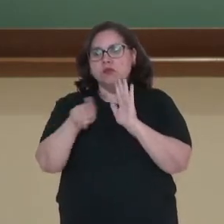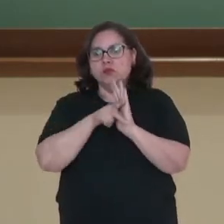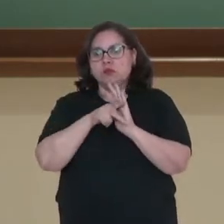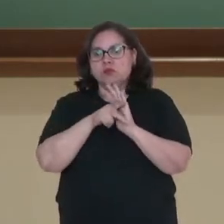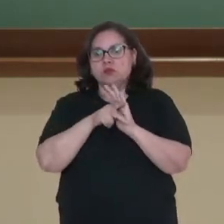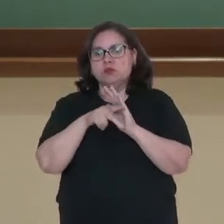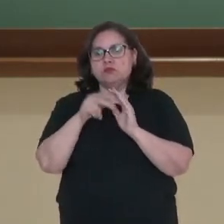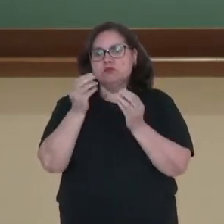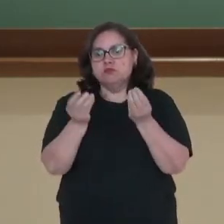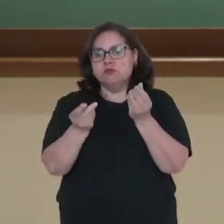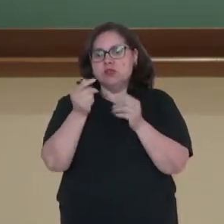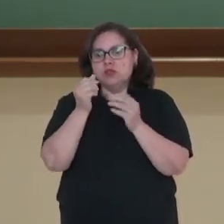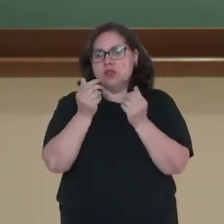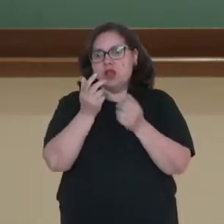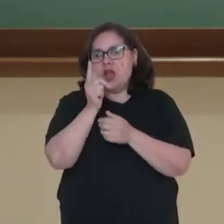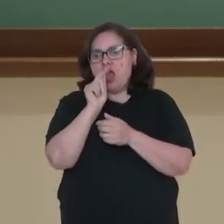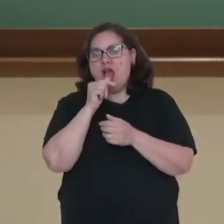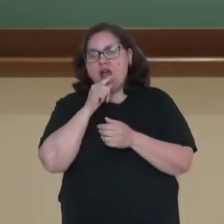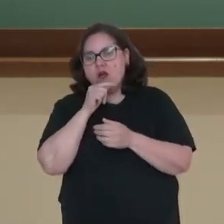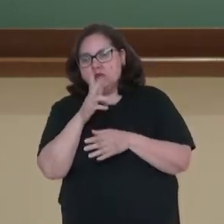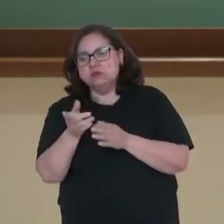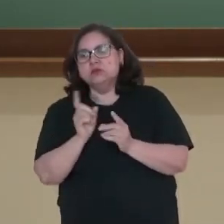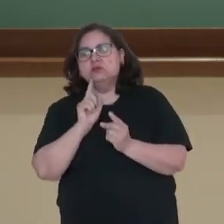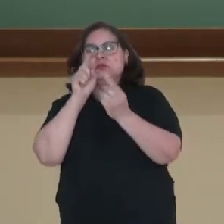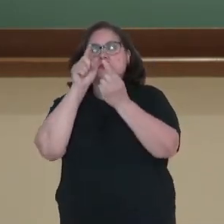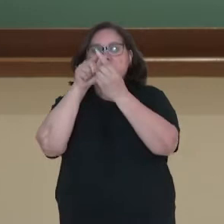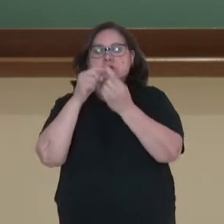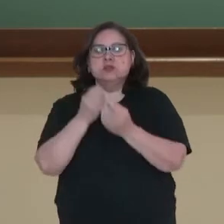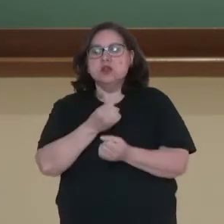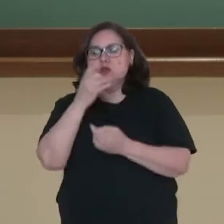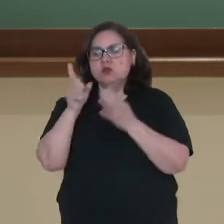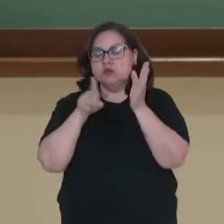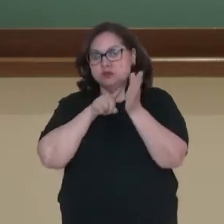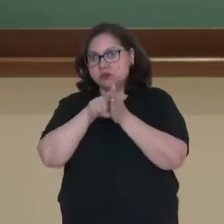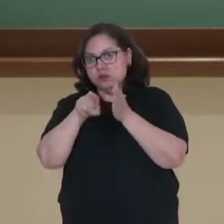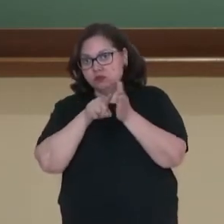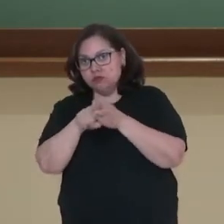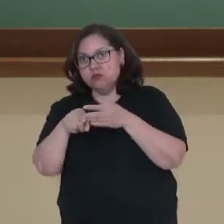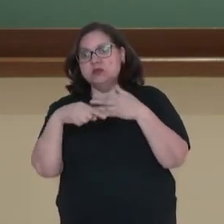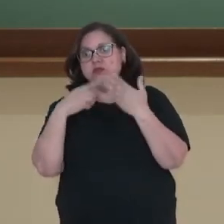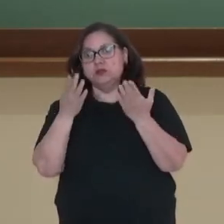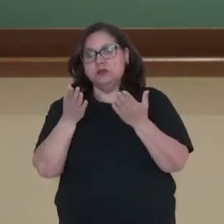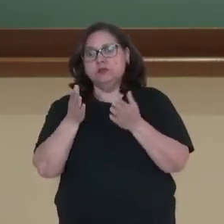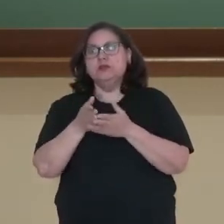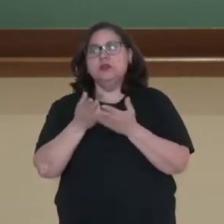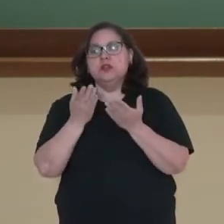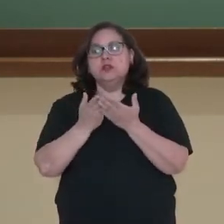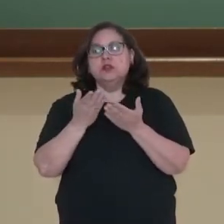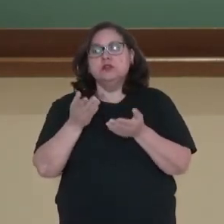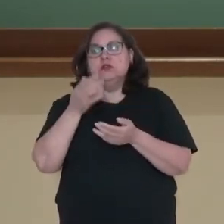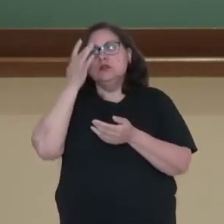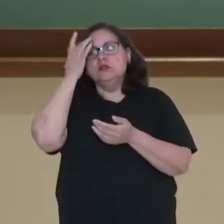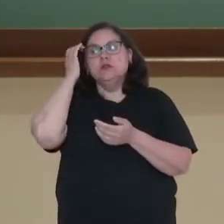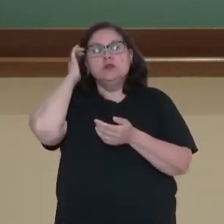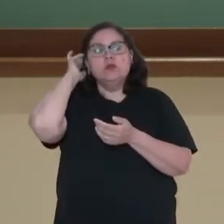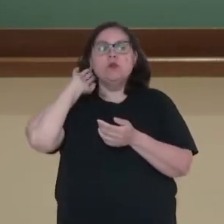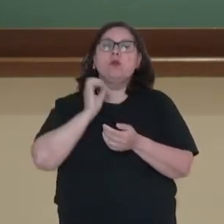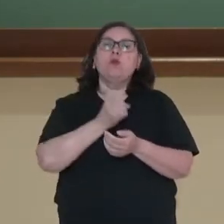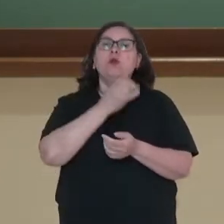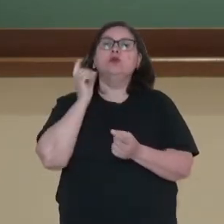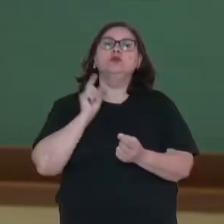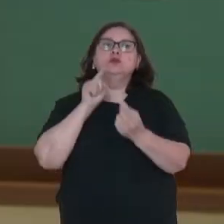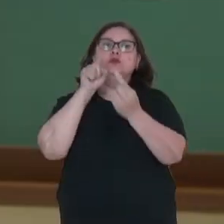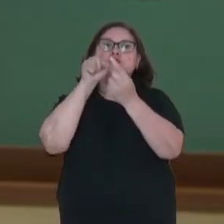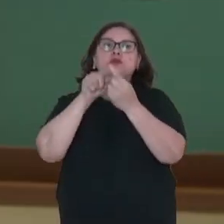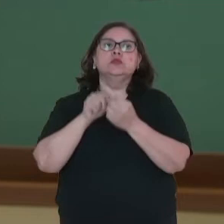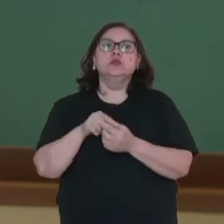meio aquoso. Nós temos os objetivos, temos alguns questionamentos específicos desta aula. Vamos ver aqui quais são os